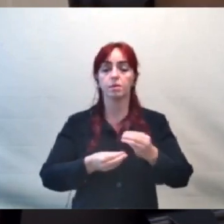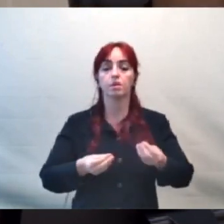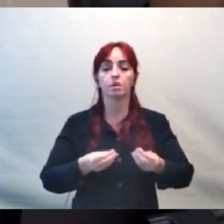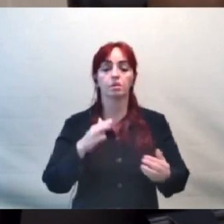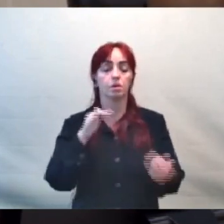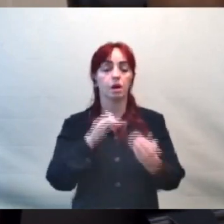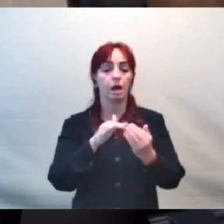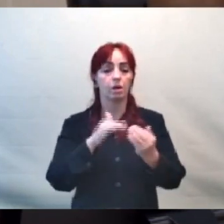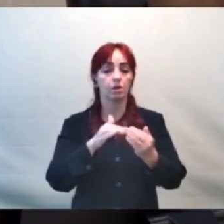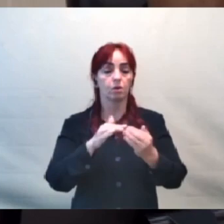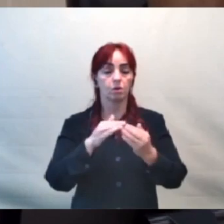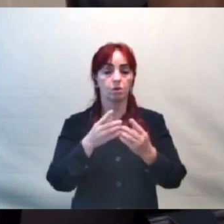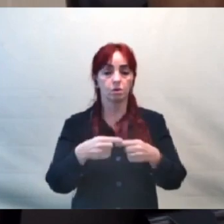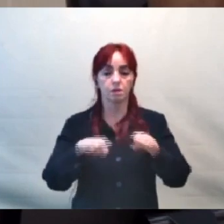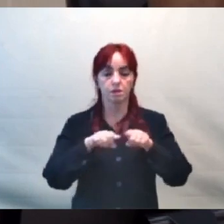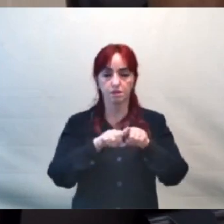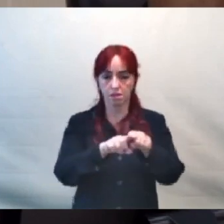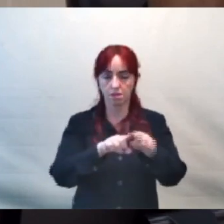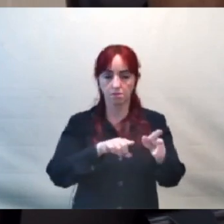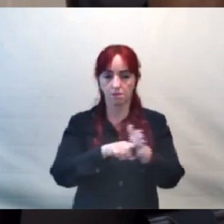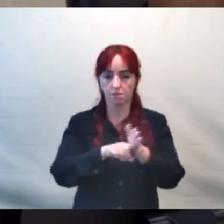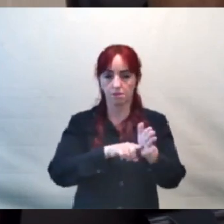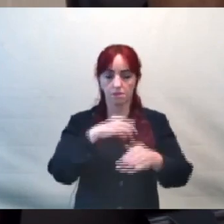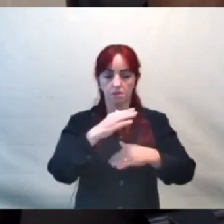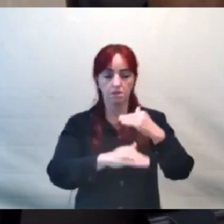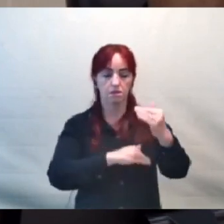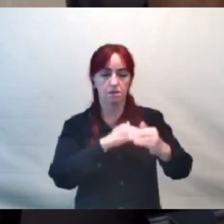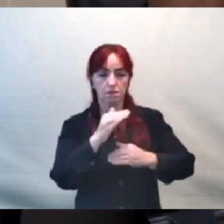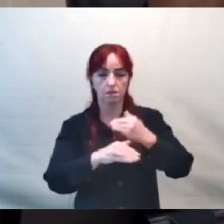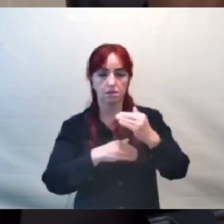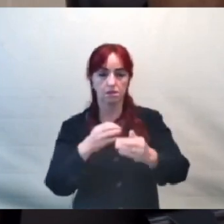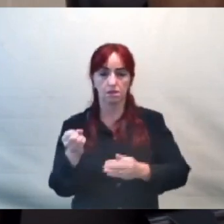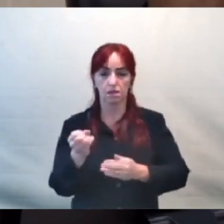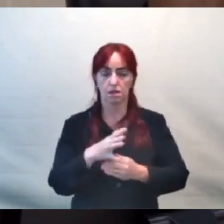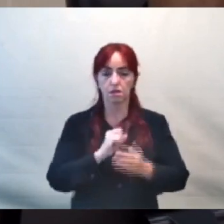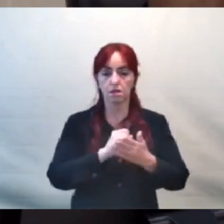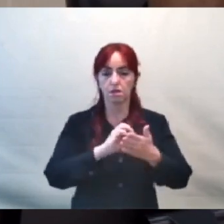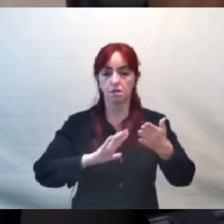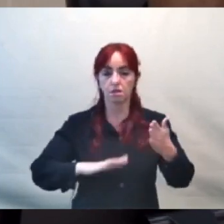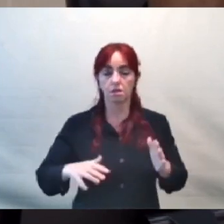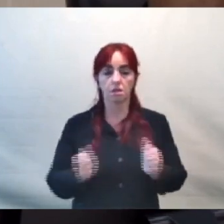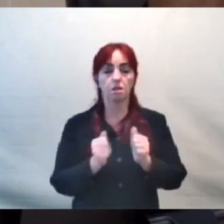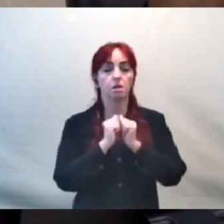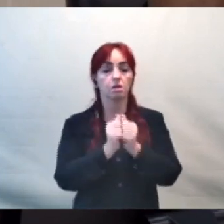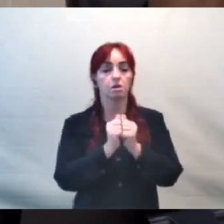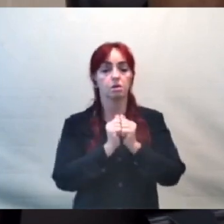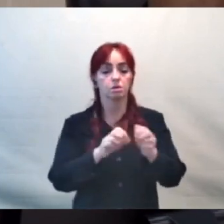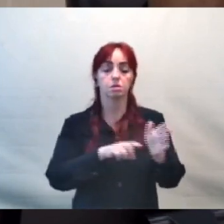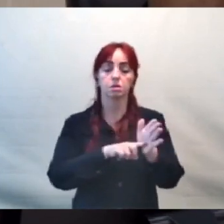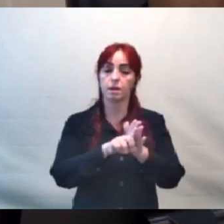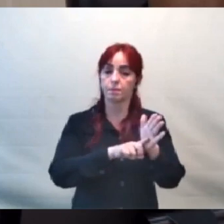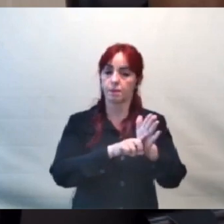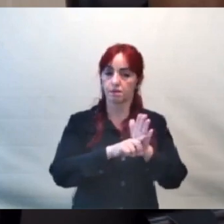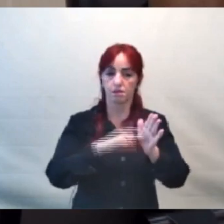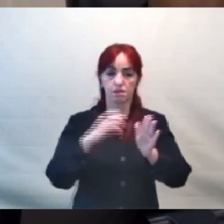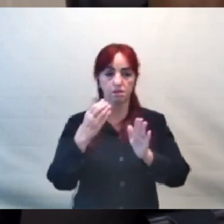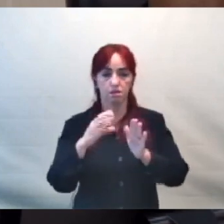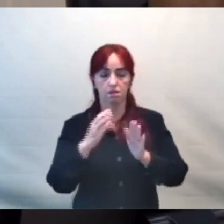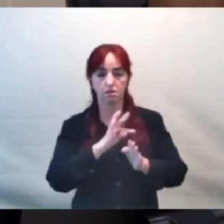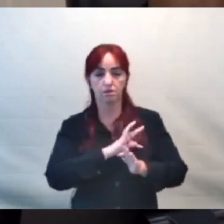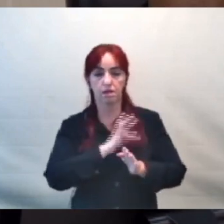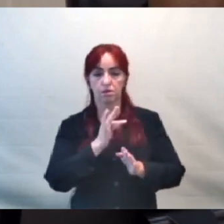pesquisa, desenvolvimento e inovação para a realização das atividades conjuntas de pesquisa científica e tecnologia,